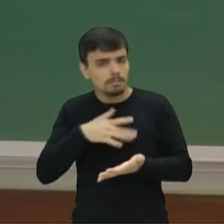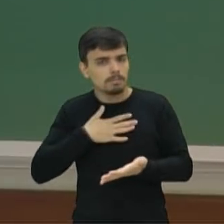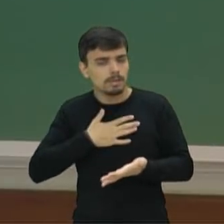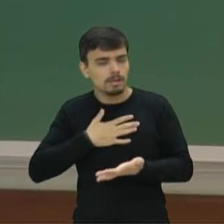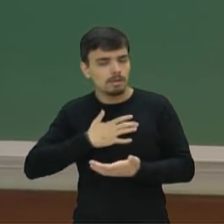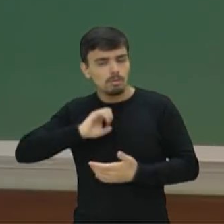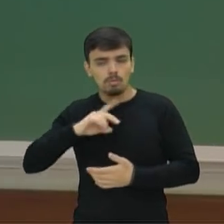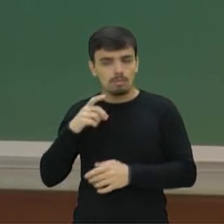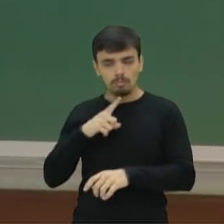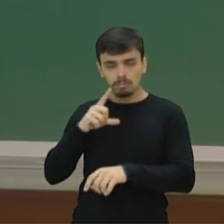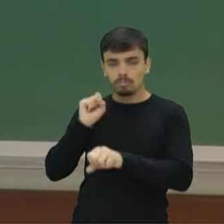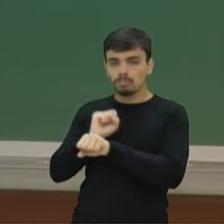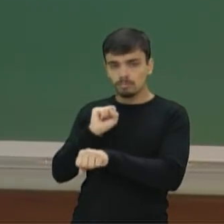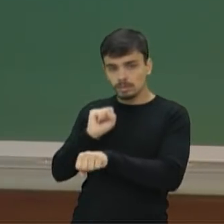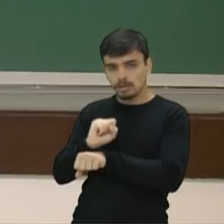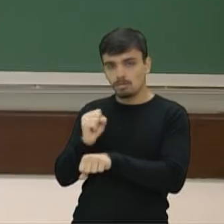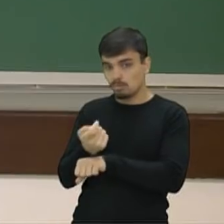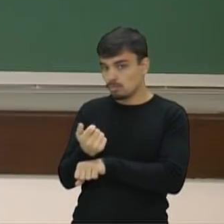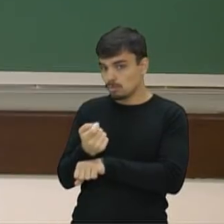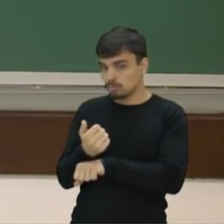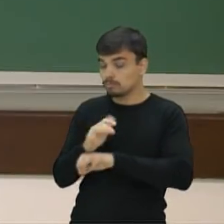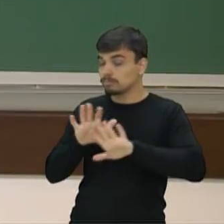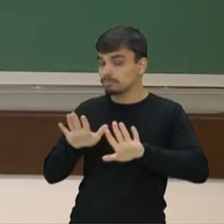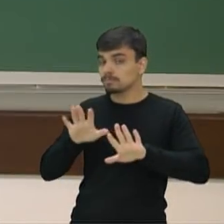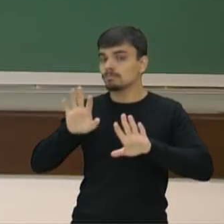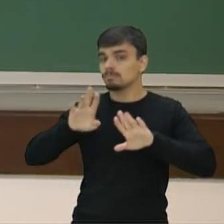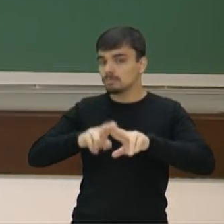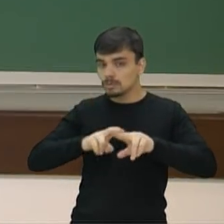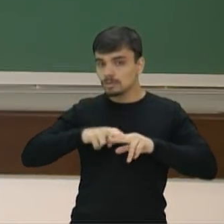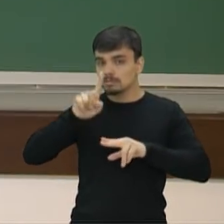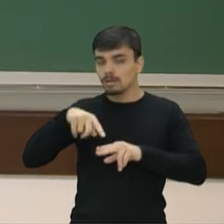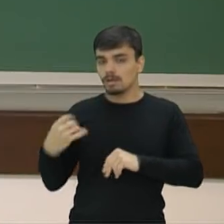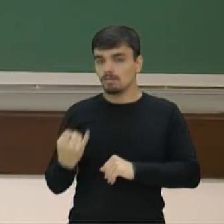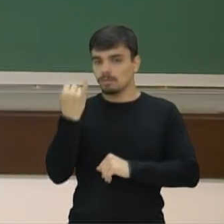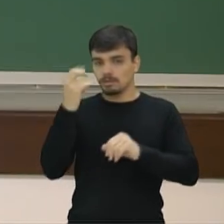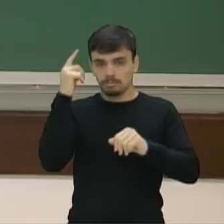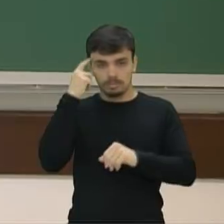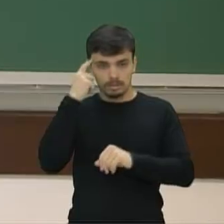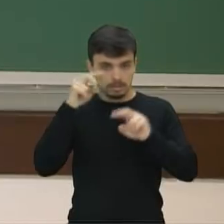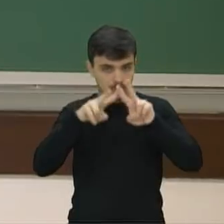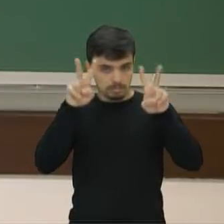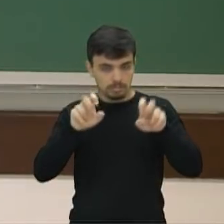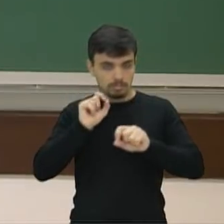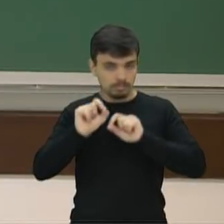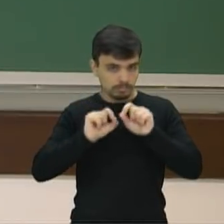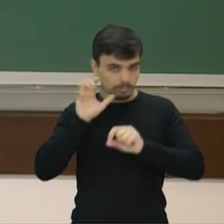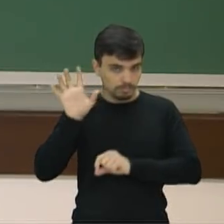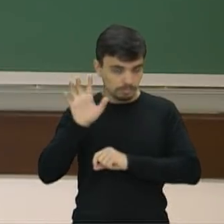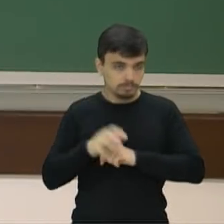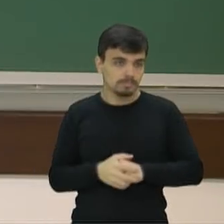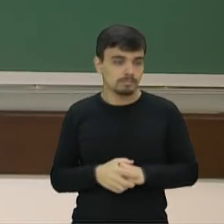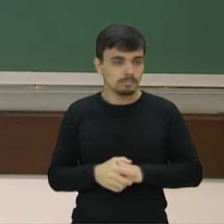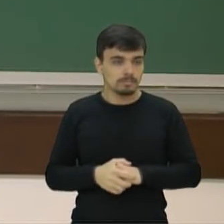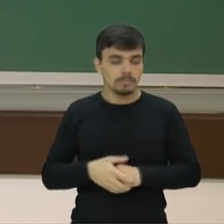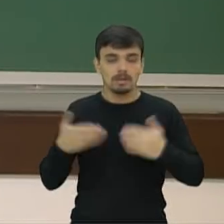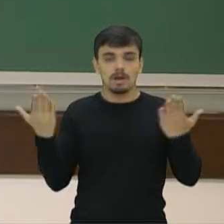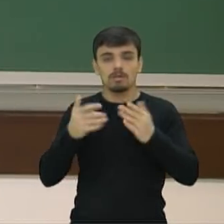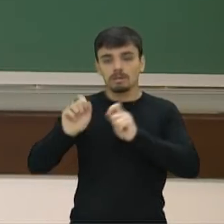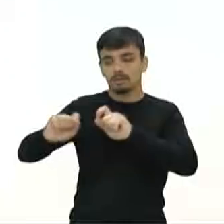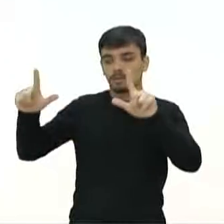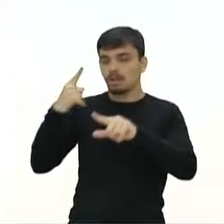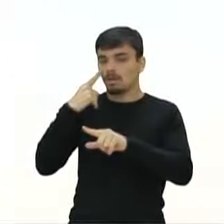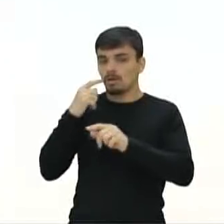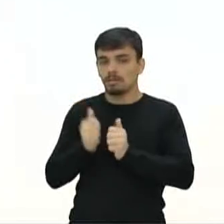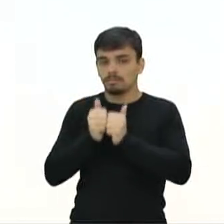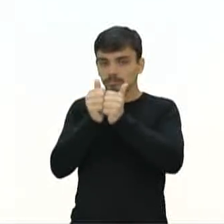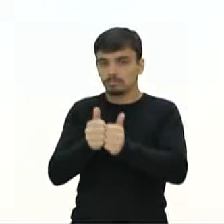posso esperar um pouco mais para ter isso? Então é importante a gente pensar um pouquinho sobre isso. E agora na tela para você, acompanhe ali comigo o